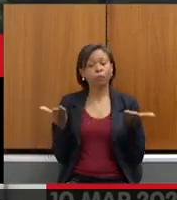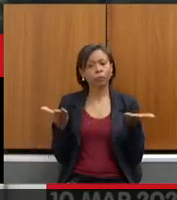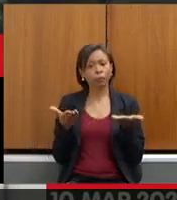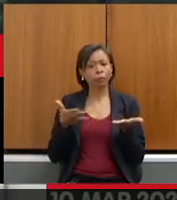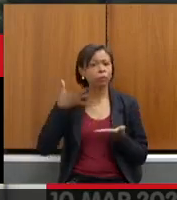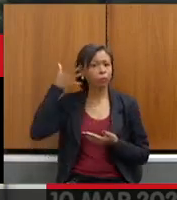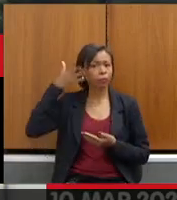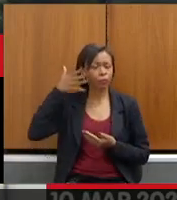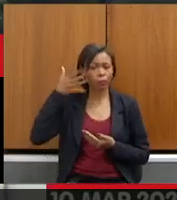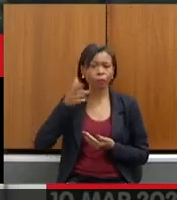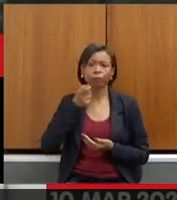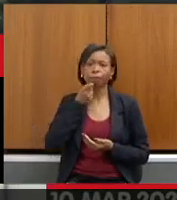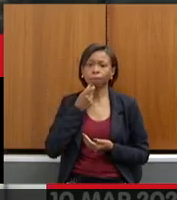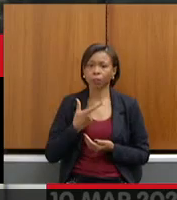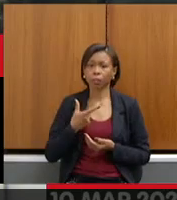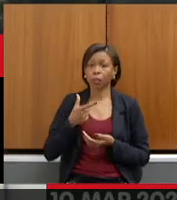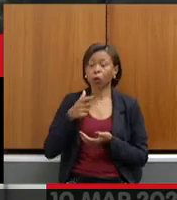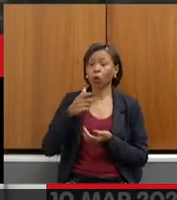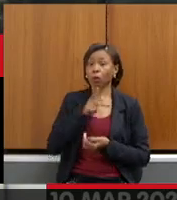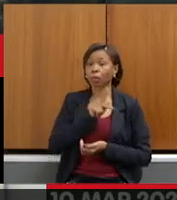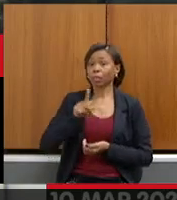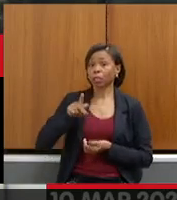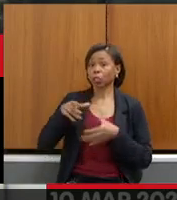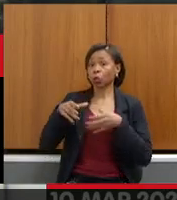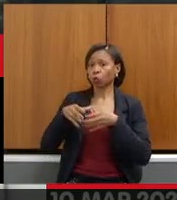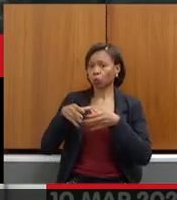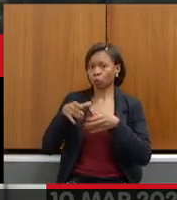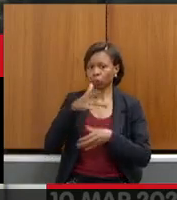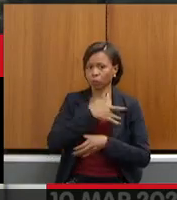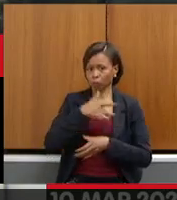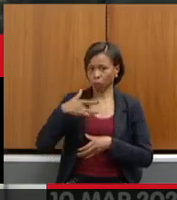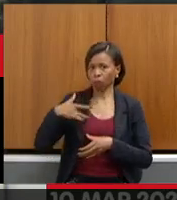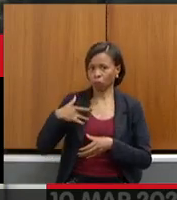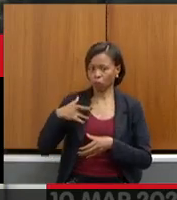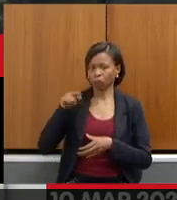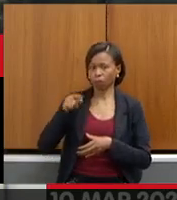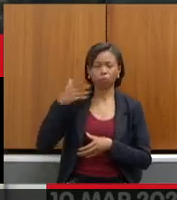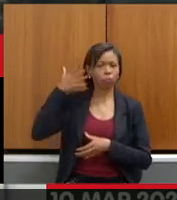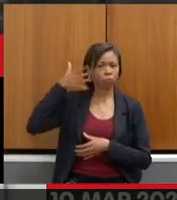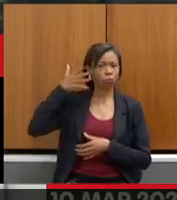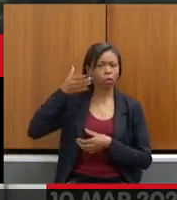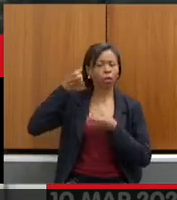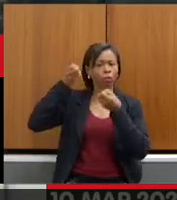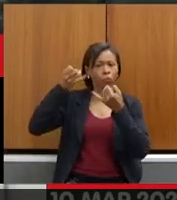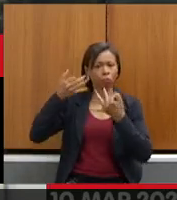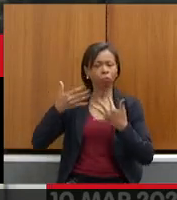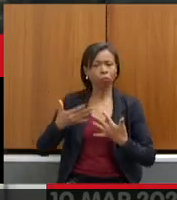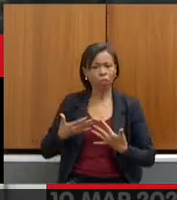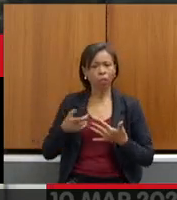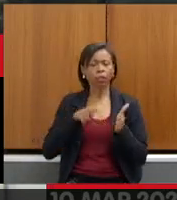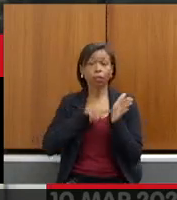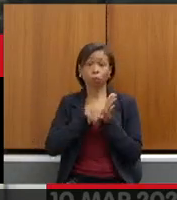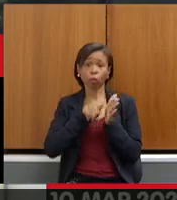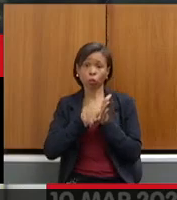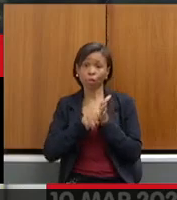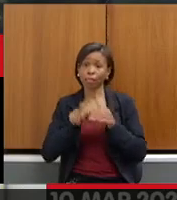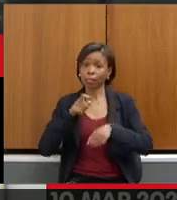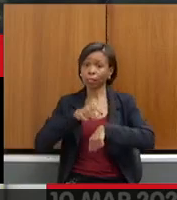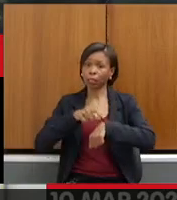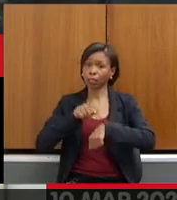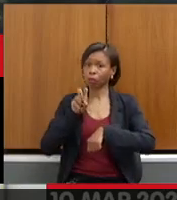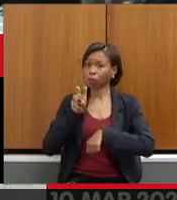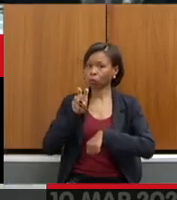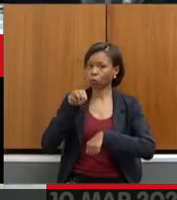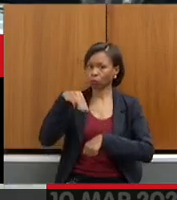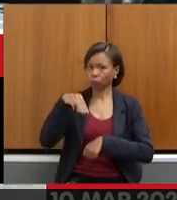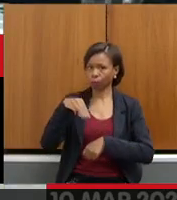presidente da Comissão de saúde para as suas considerações e para encaminhar os seus questionamentos pelo prazo de cinco